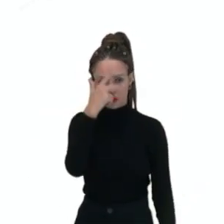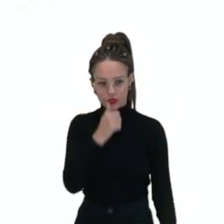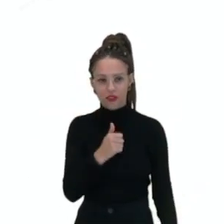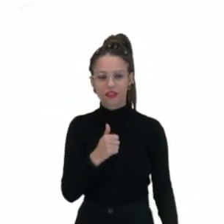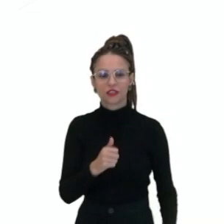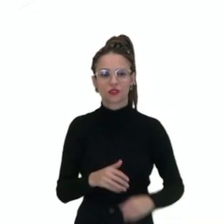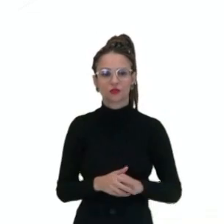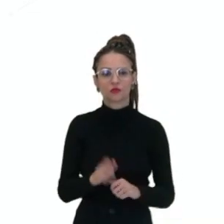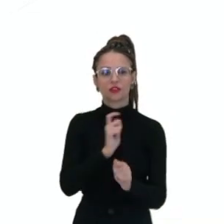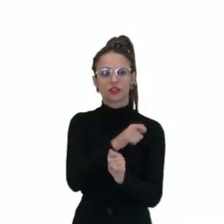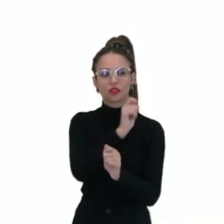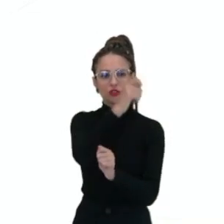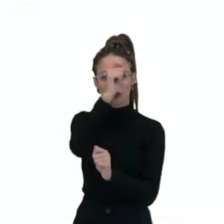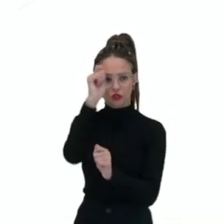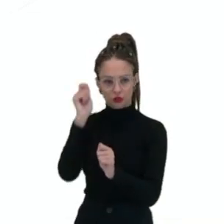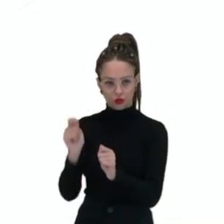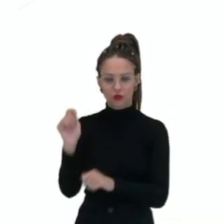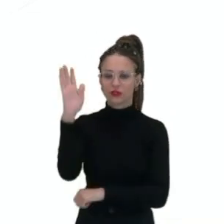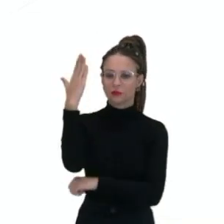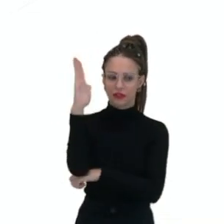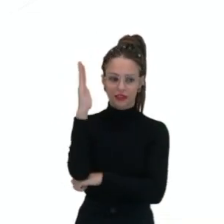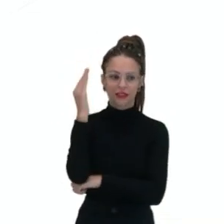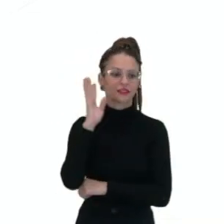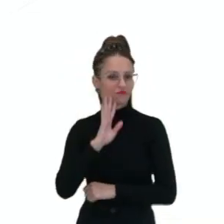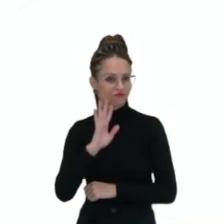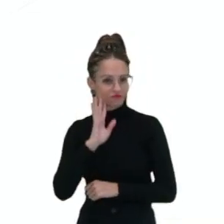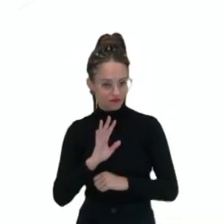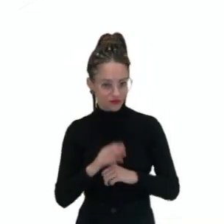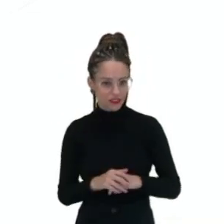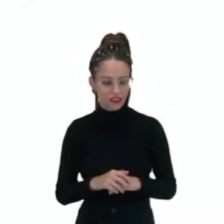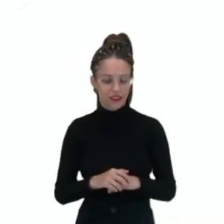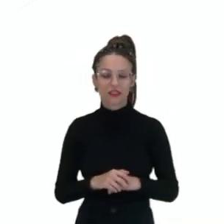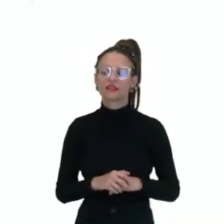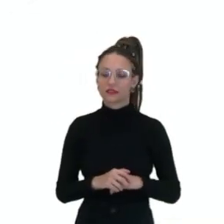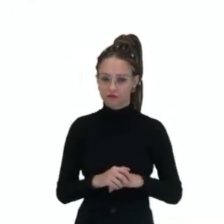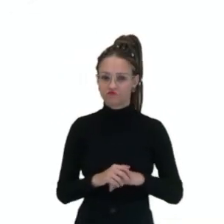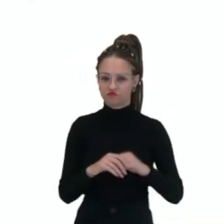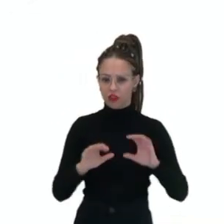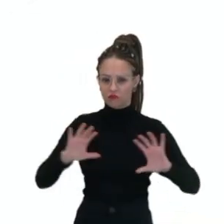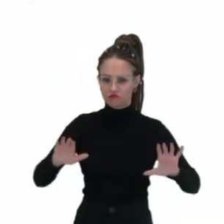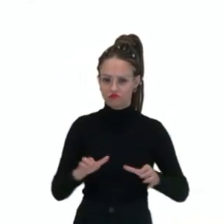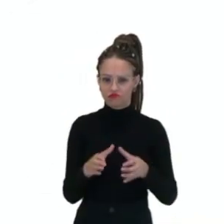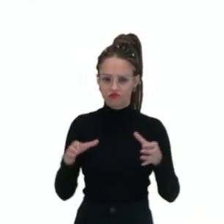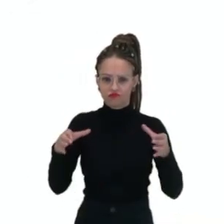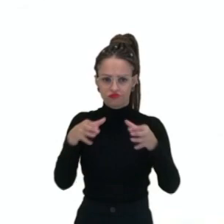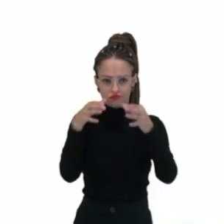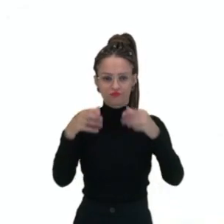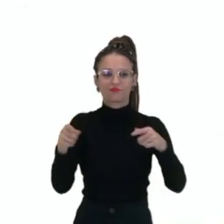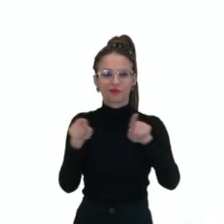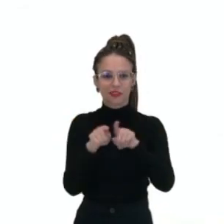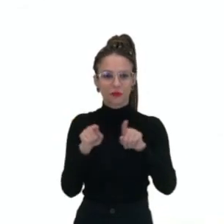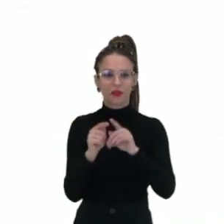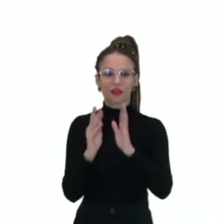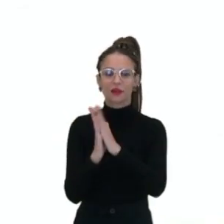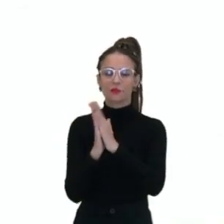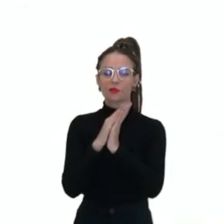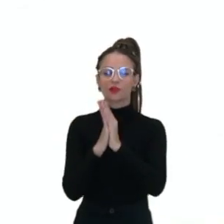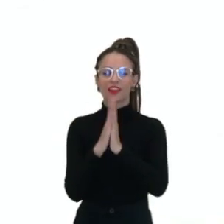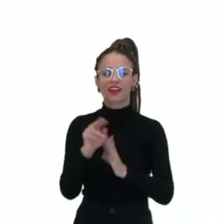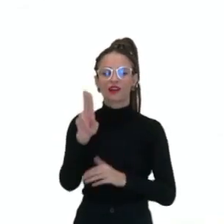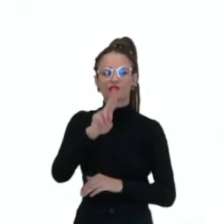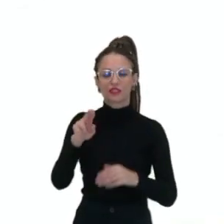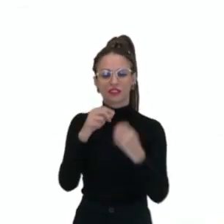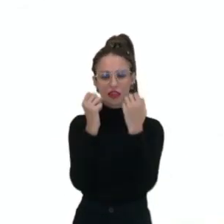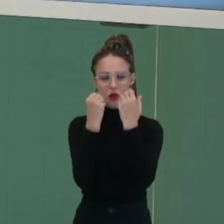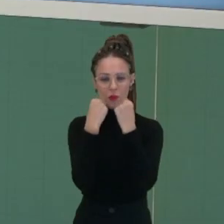Escultura em madeira, olha lá que bacana, né, escultura em cerâmica, tá vendo? A boneca de palha de